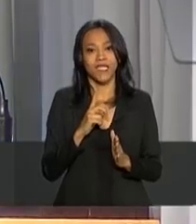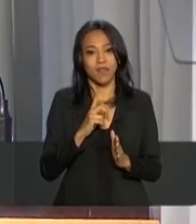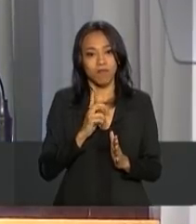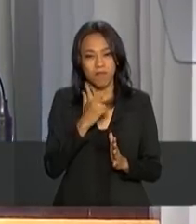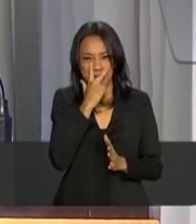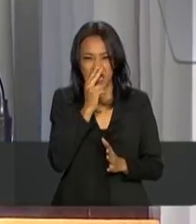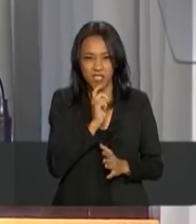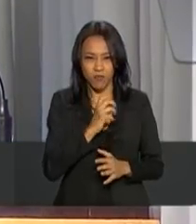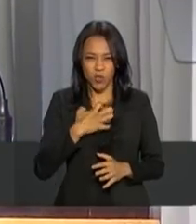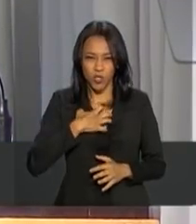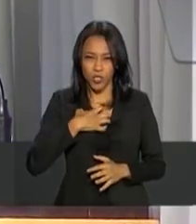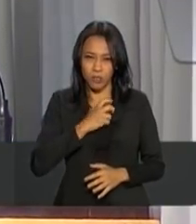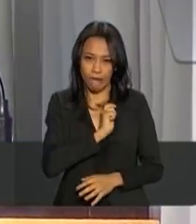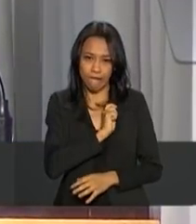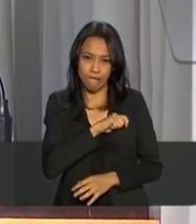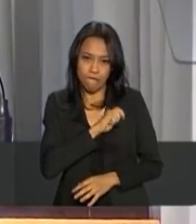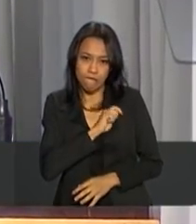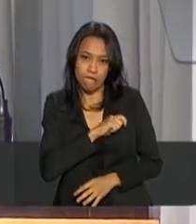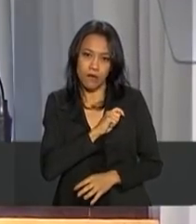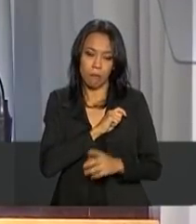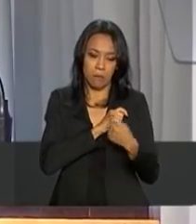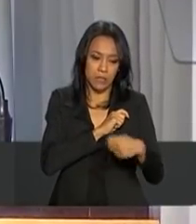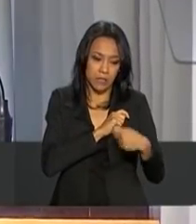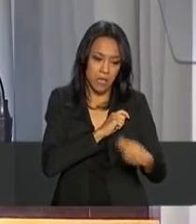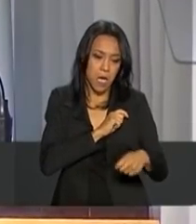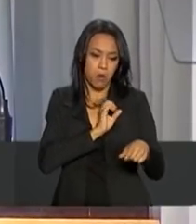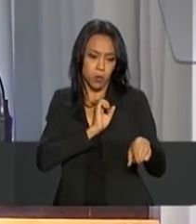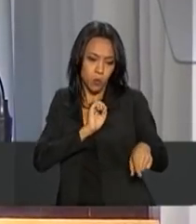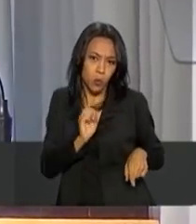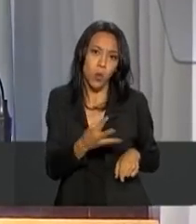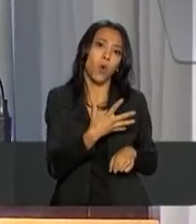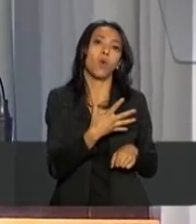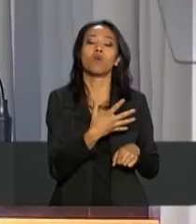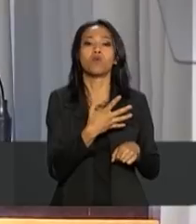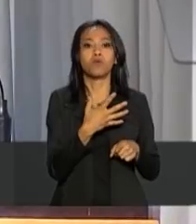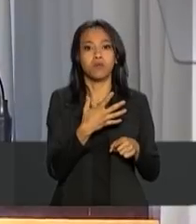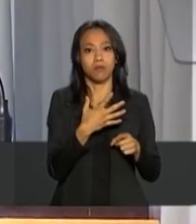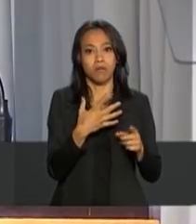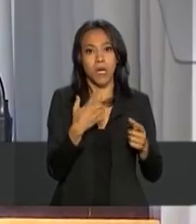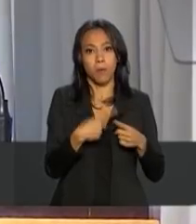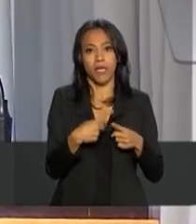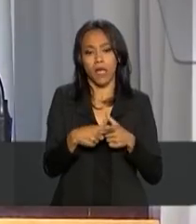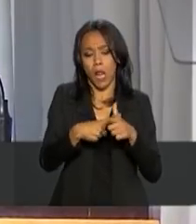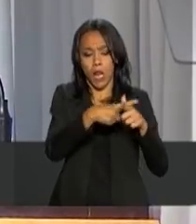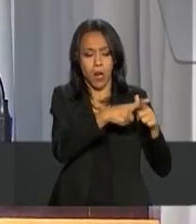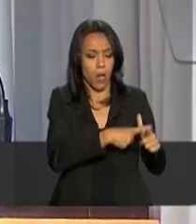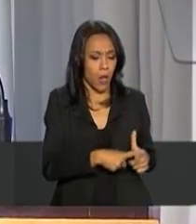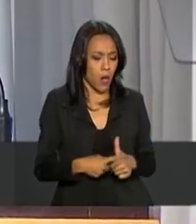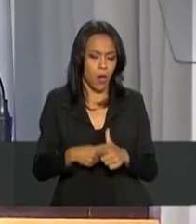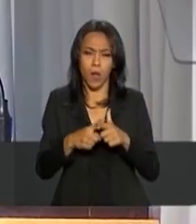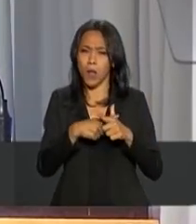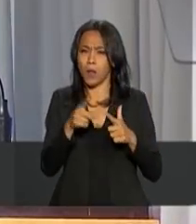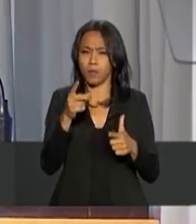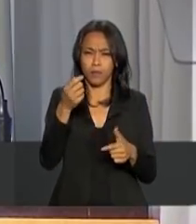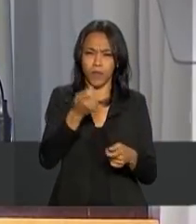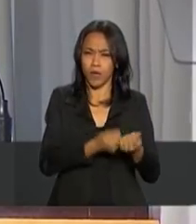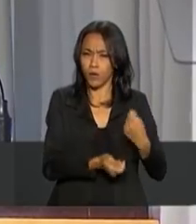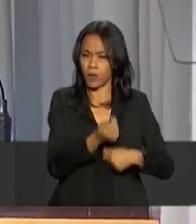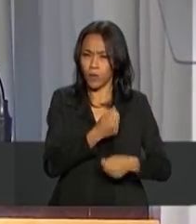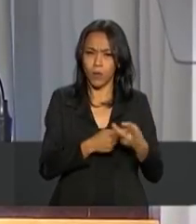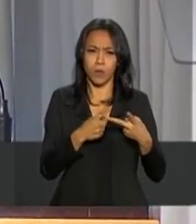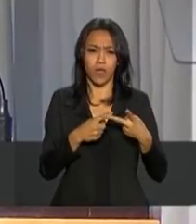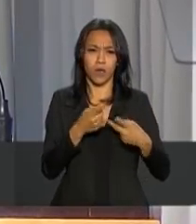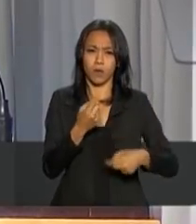perverso. Nós achamos que nós precisamos constituir um novo Estado, porque estamos numa crise política, numa crise econômica, numa